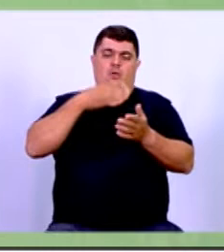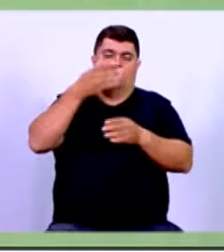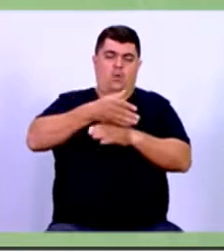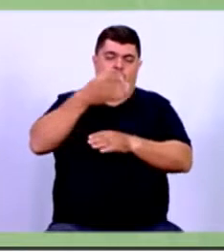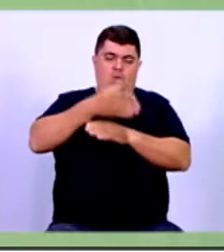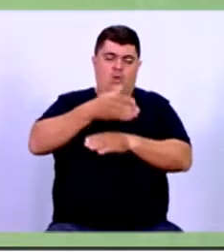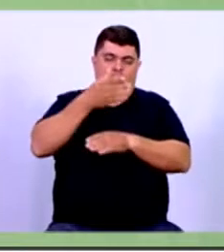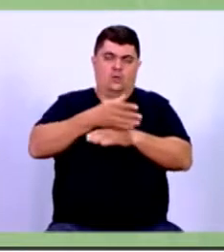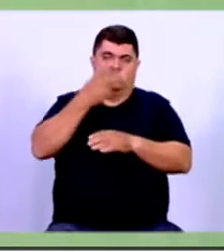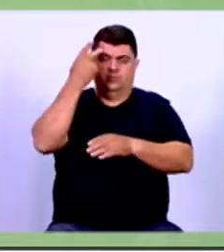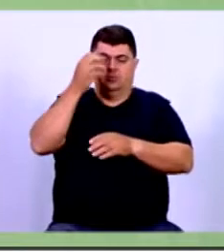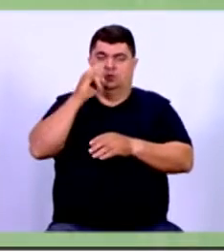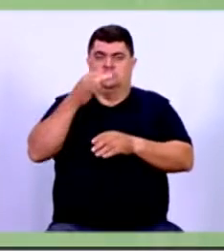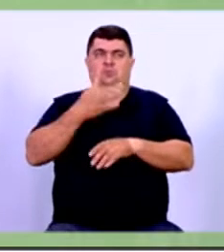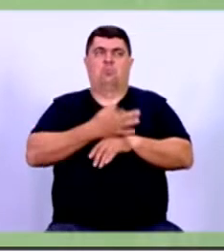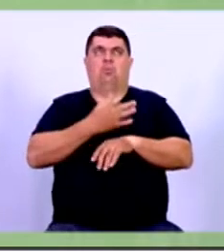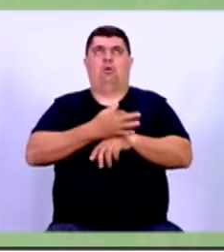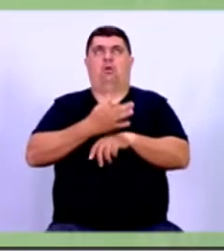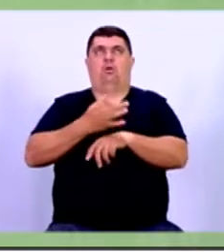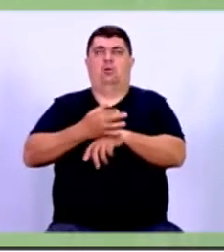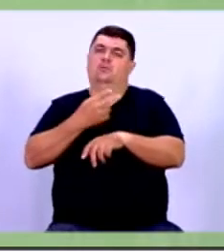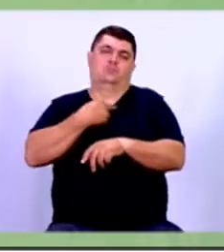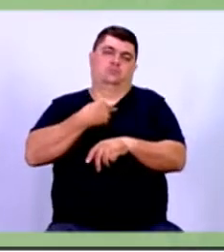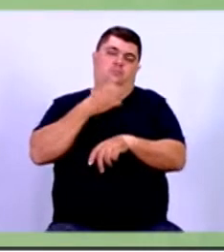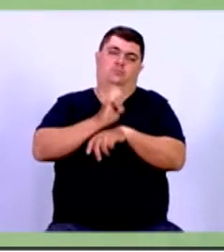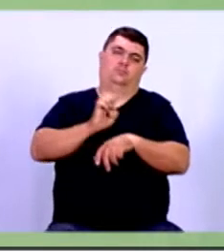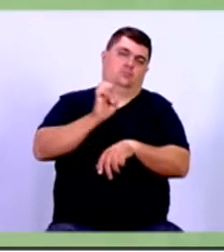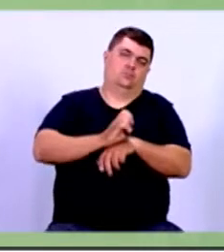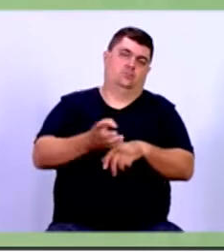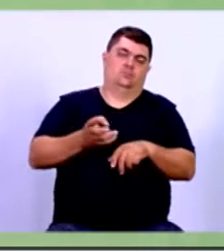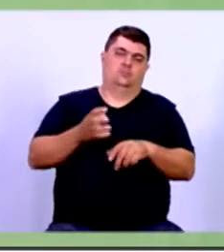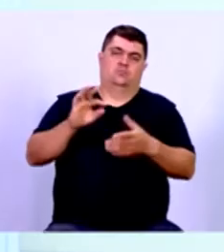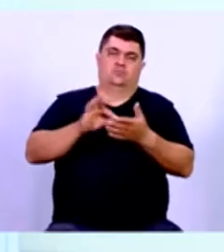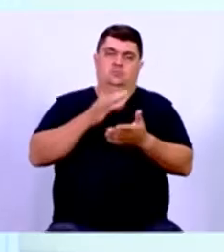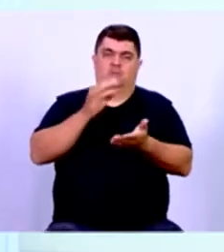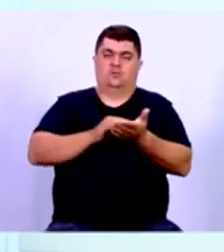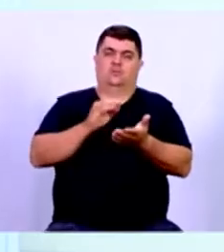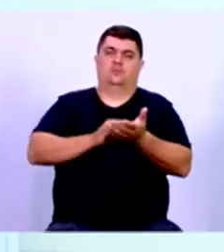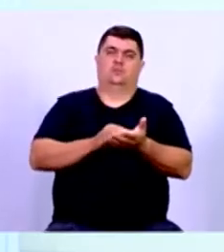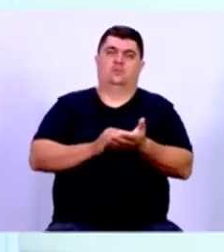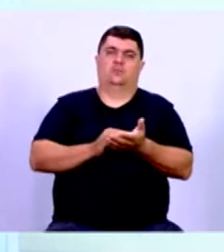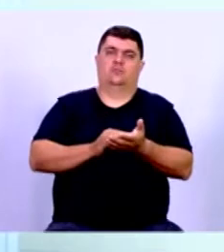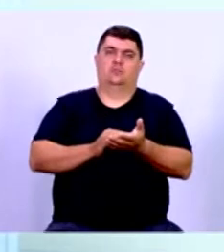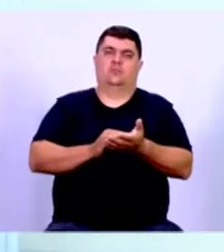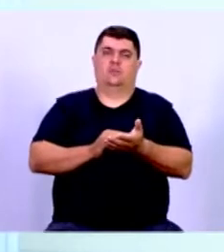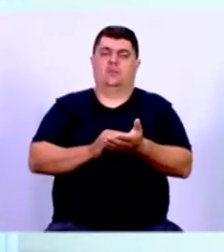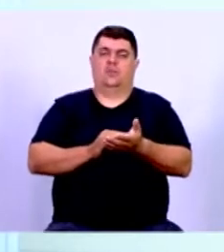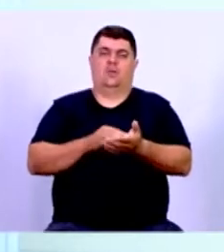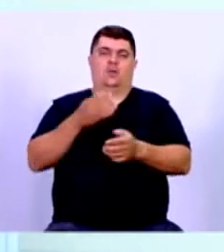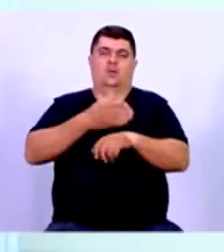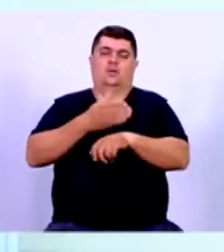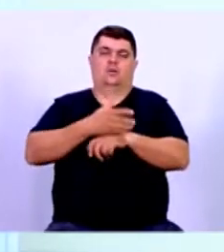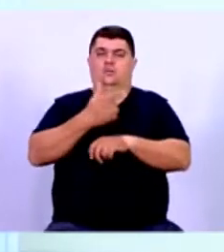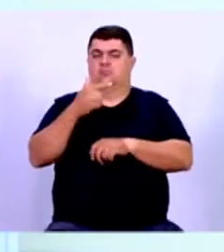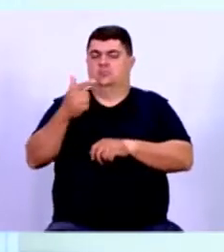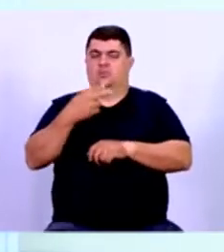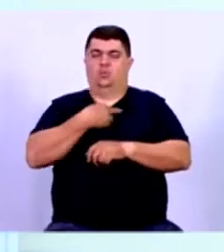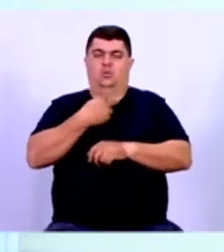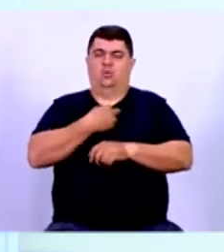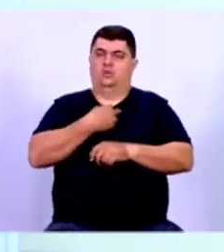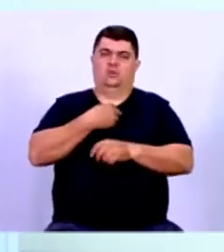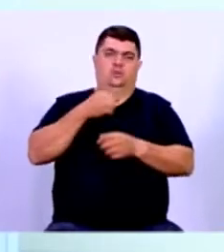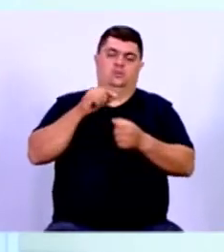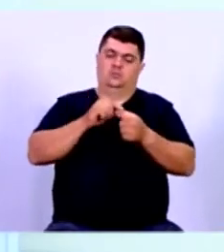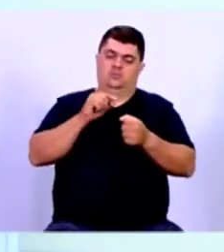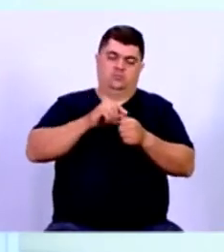frequentando o curso. Se ele não tiver matriculado, se ele não tiver em dias com a sua matrícula, ele estiver frequentando regularmente o curso, ele